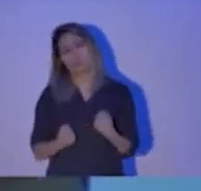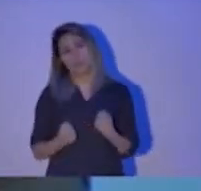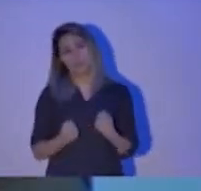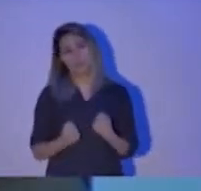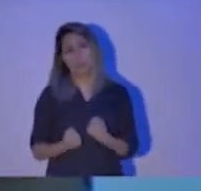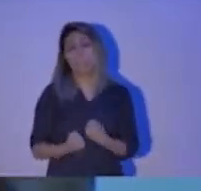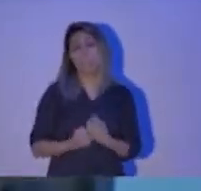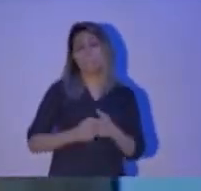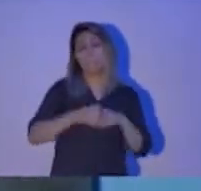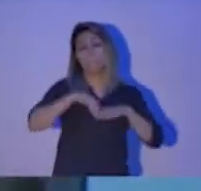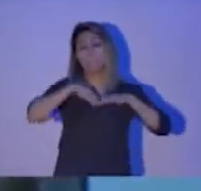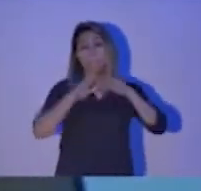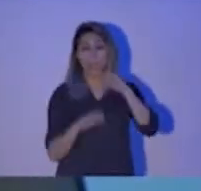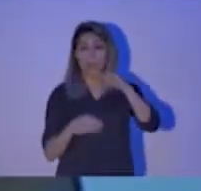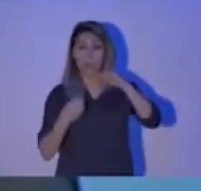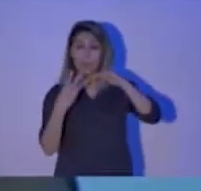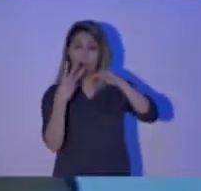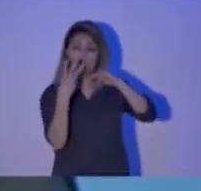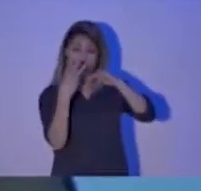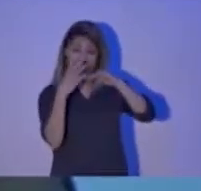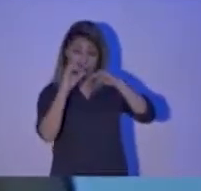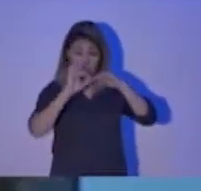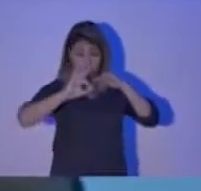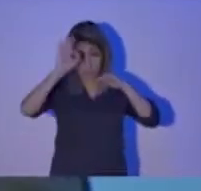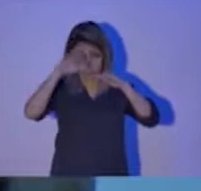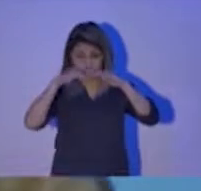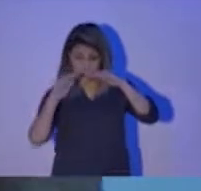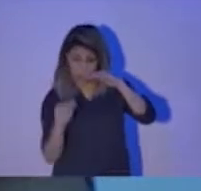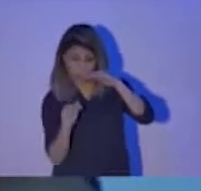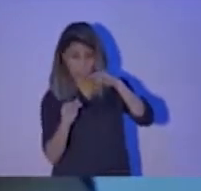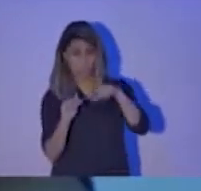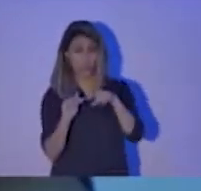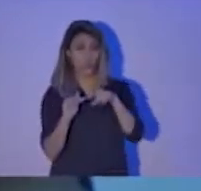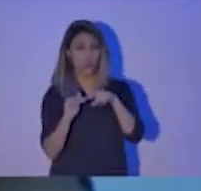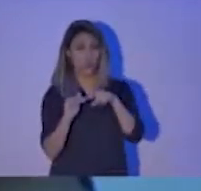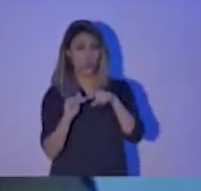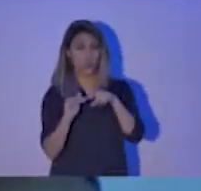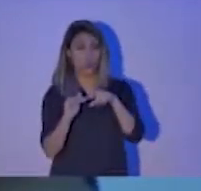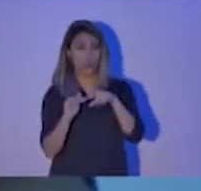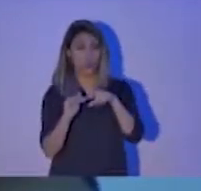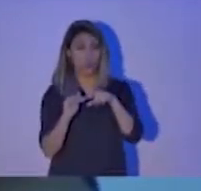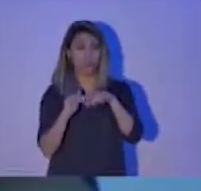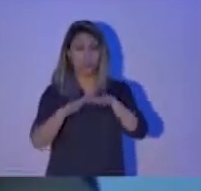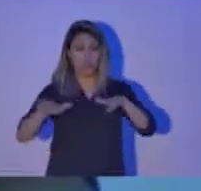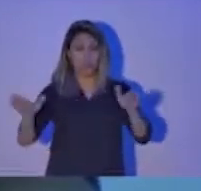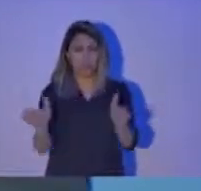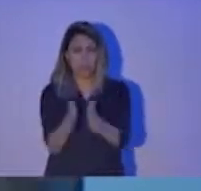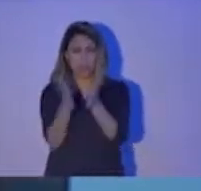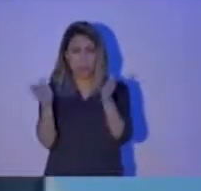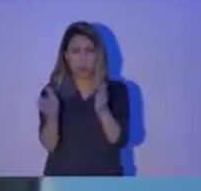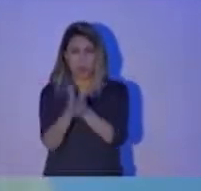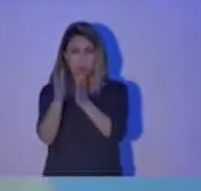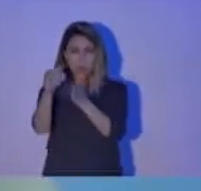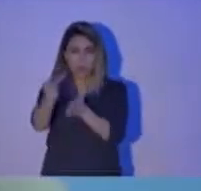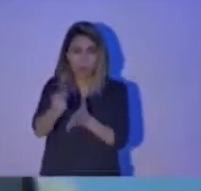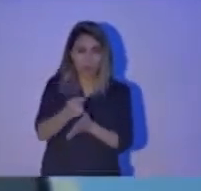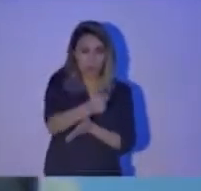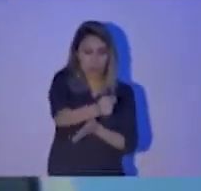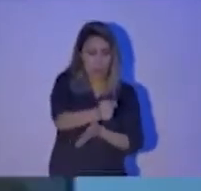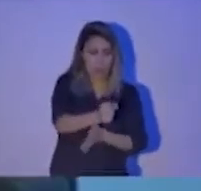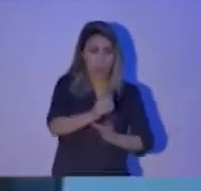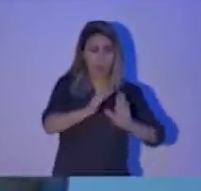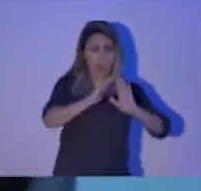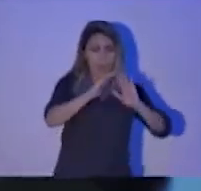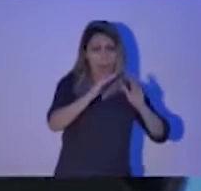30% das crianças mais pobres têm acesso à creche no Brasil. Isso é ridículo dizer isso